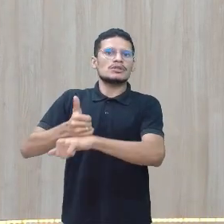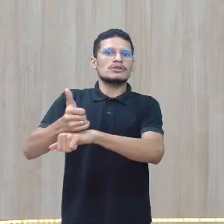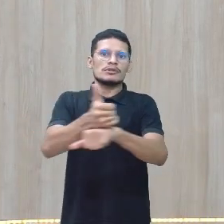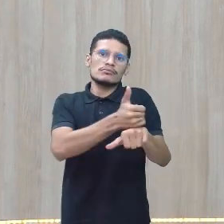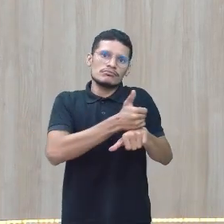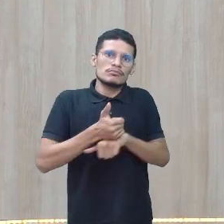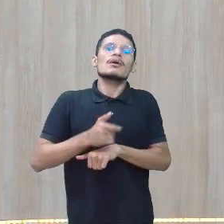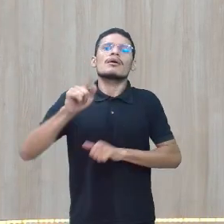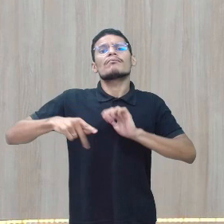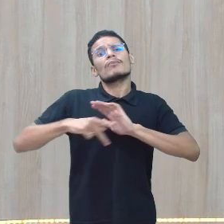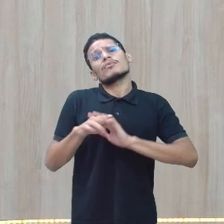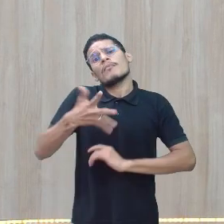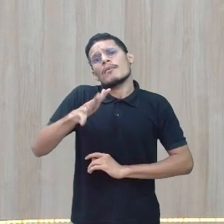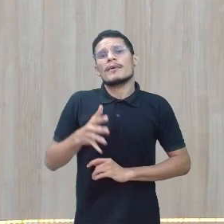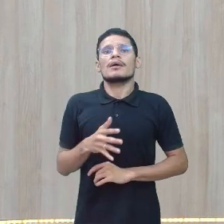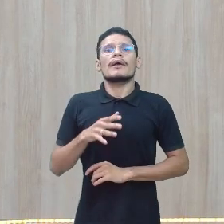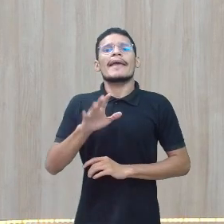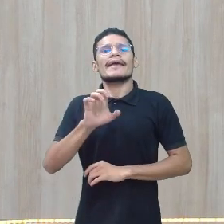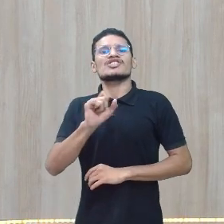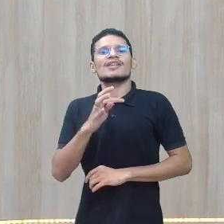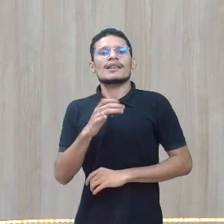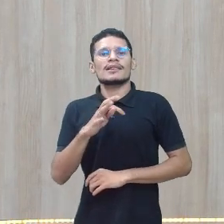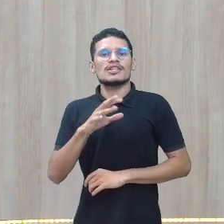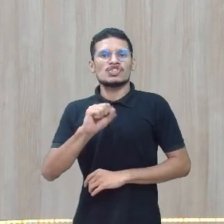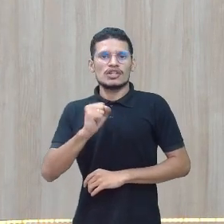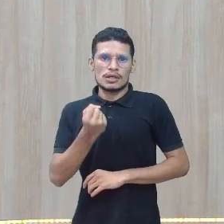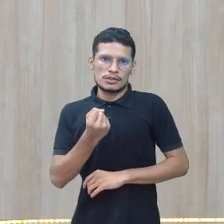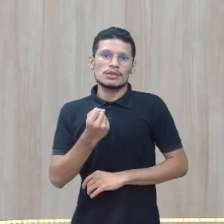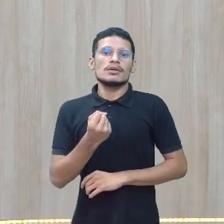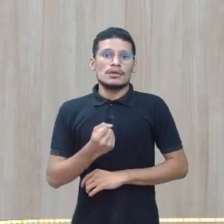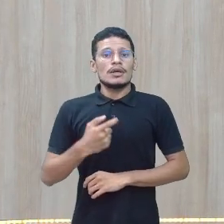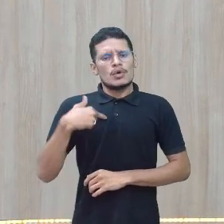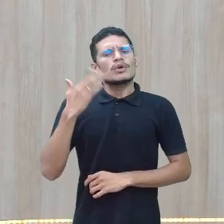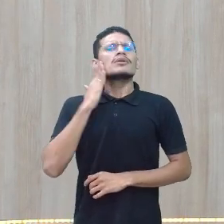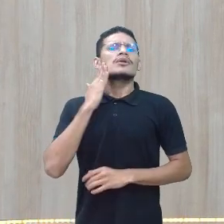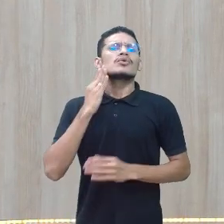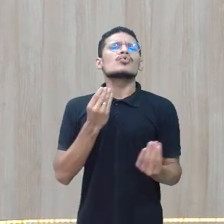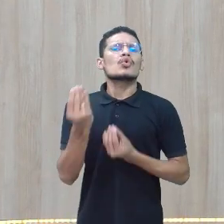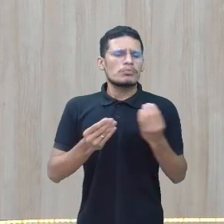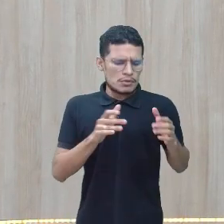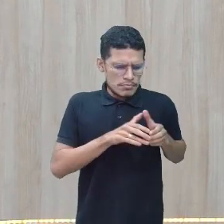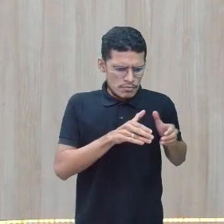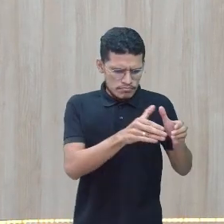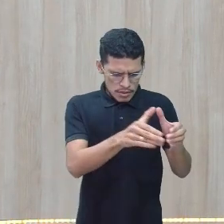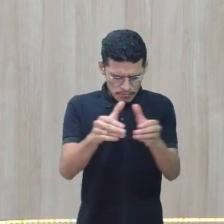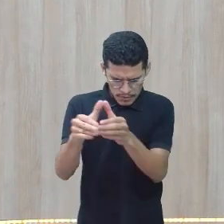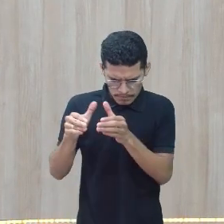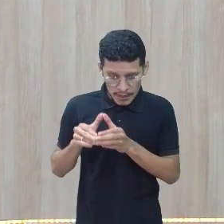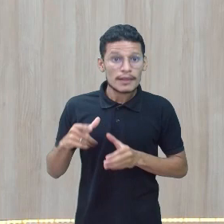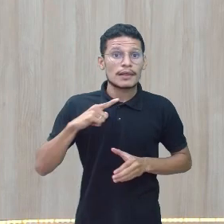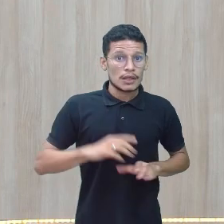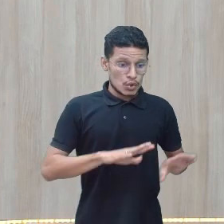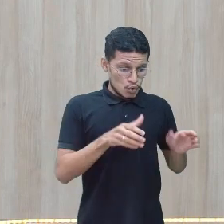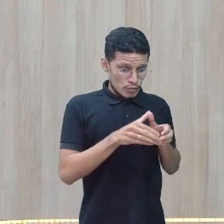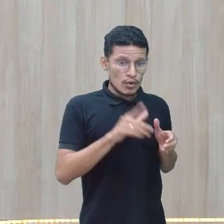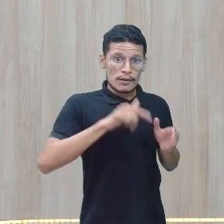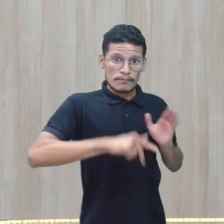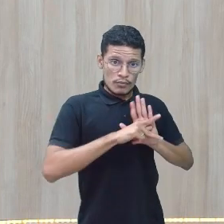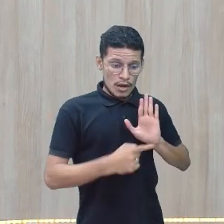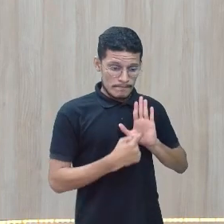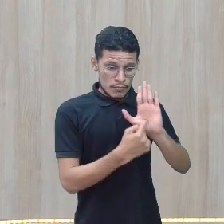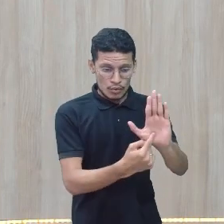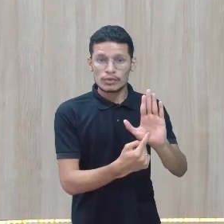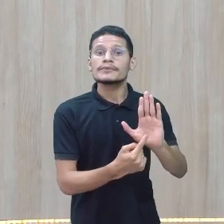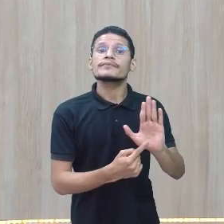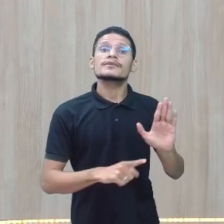da estatística. O que é que eu posso entender como essa separação? Eu tenho um grupo, que é a amostra,